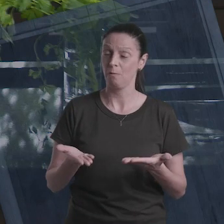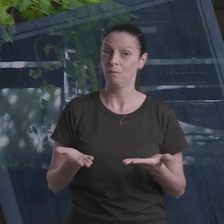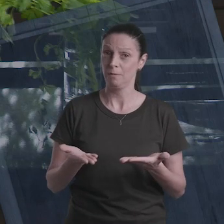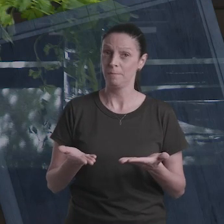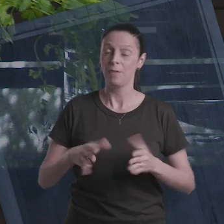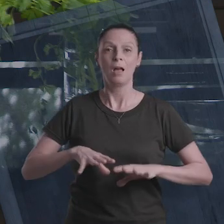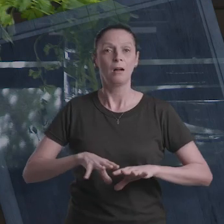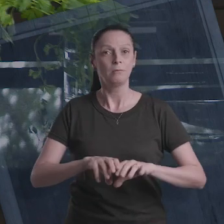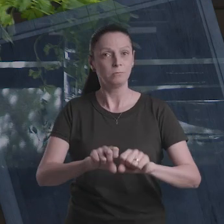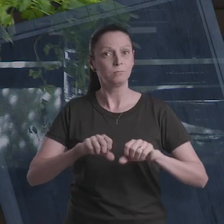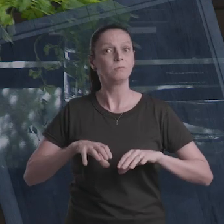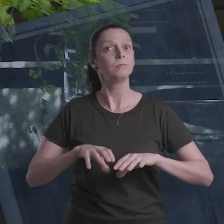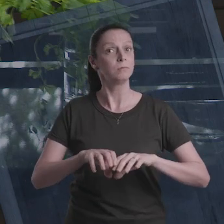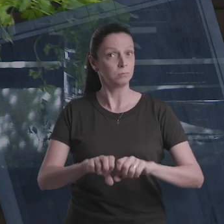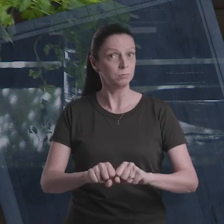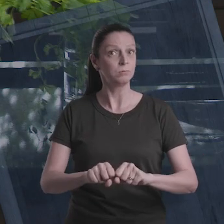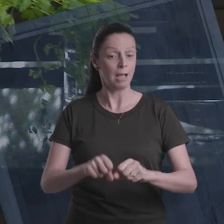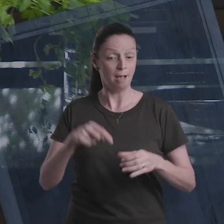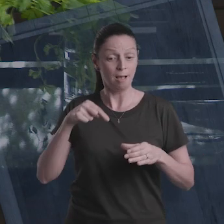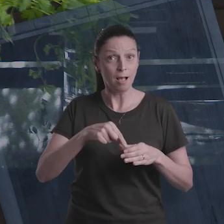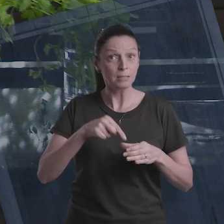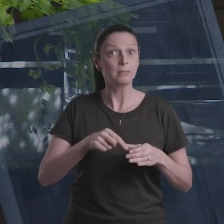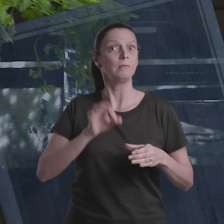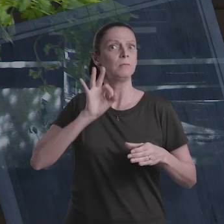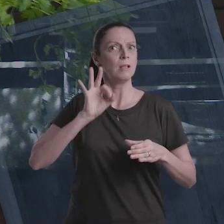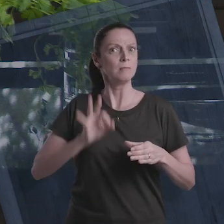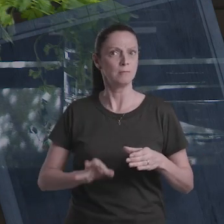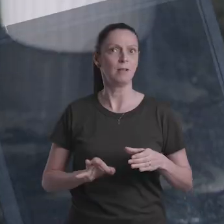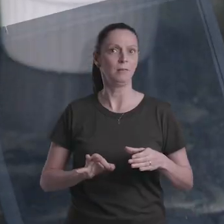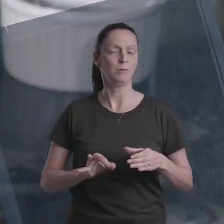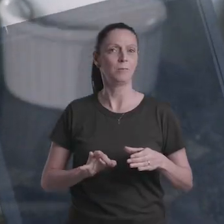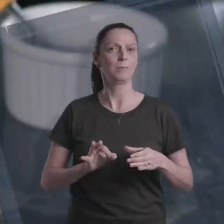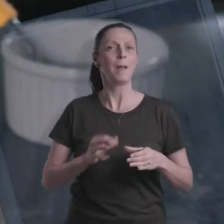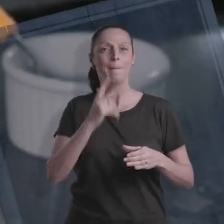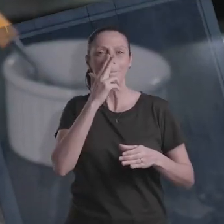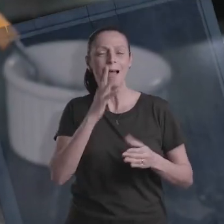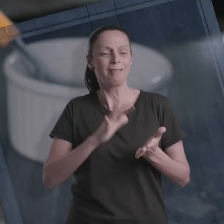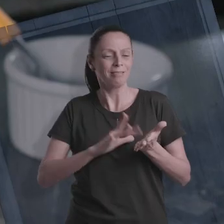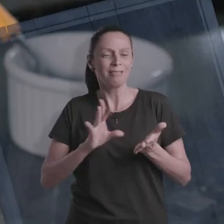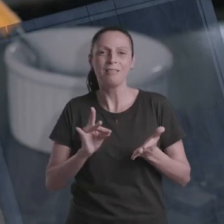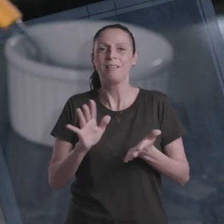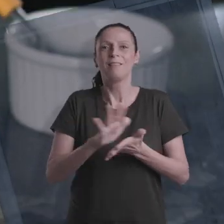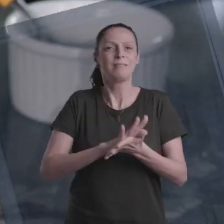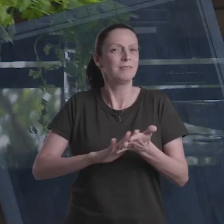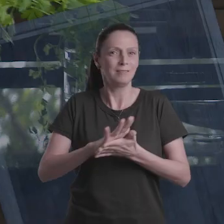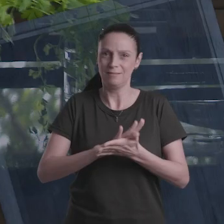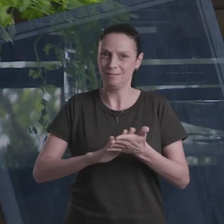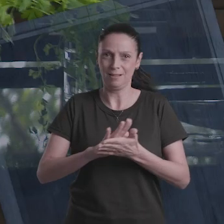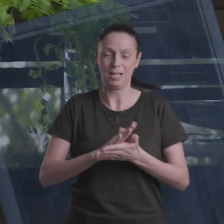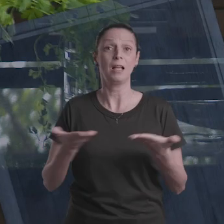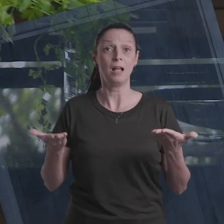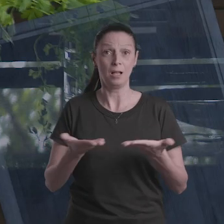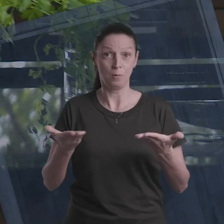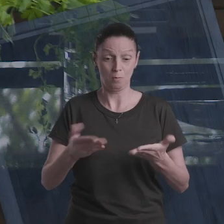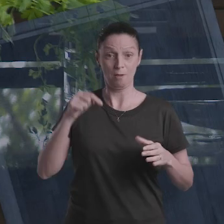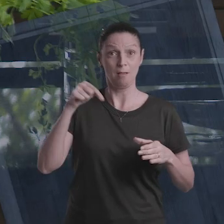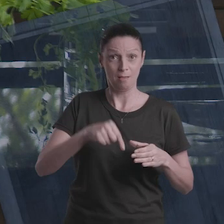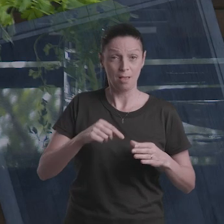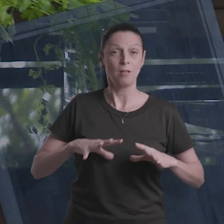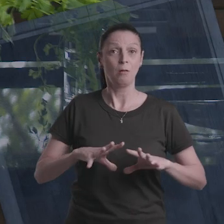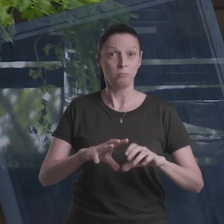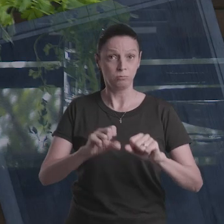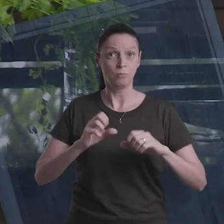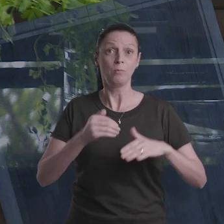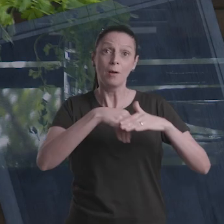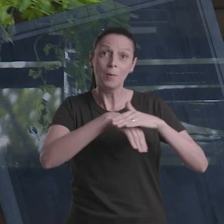nossa massa até o ponto. O ponto dela é esse ponto que solta, que ela não gruda mais. Agora vou levar a nossa